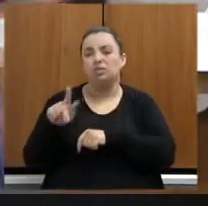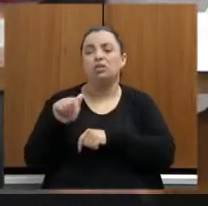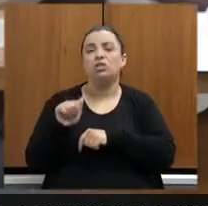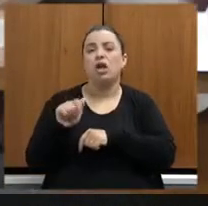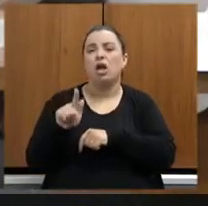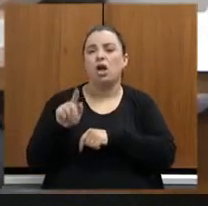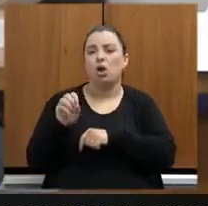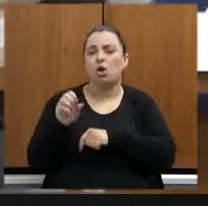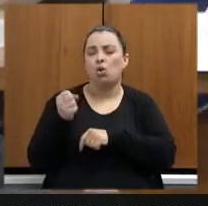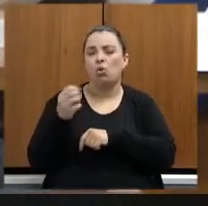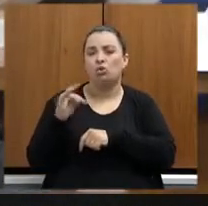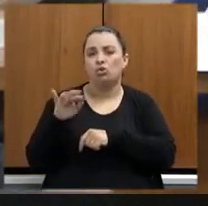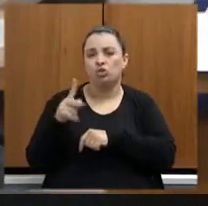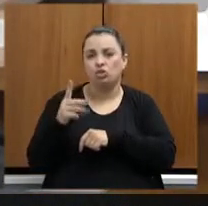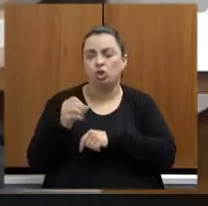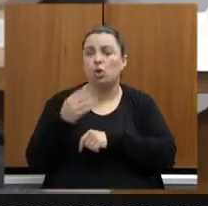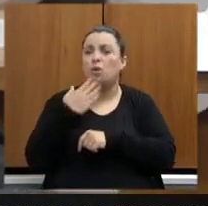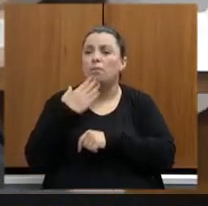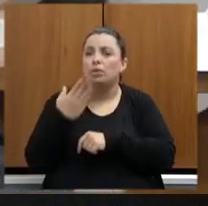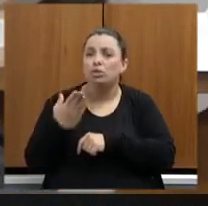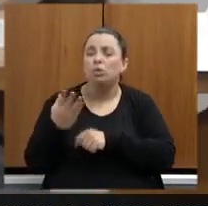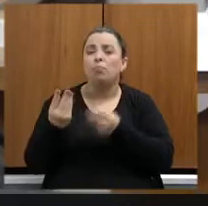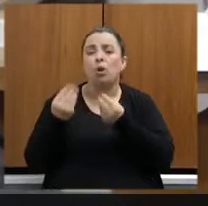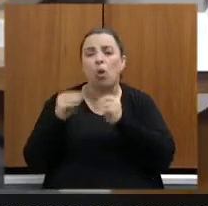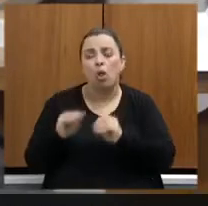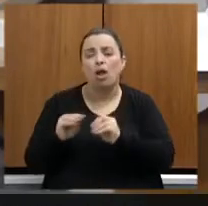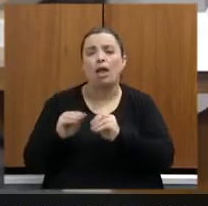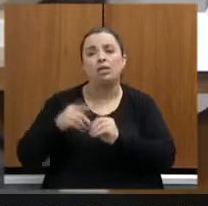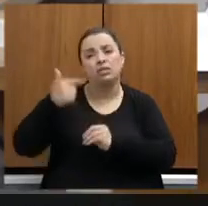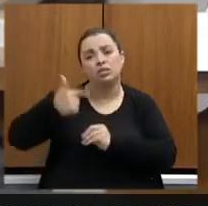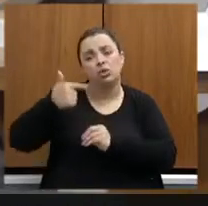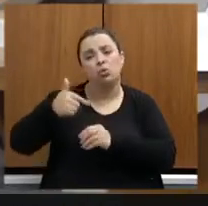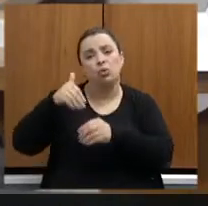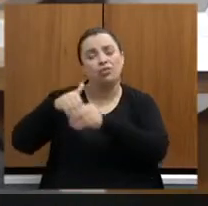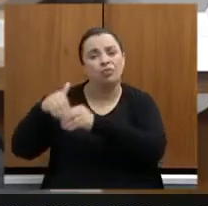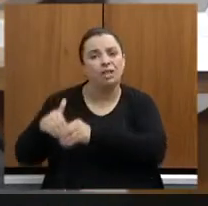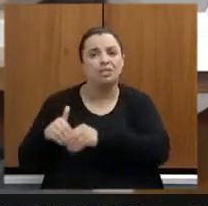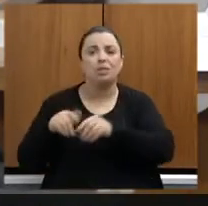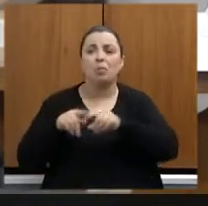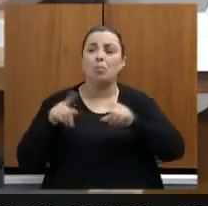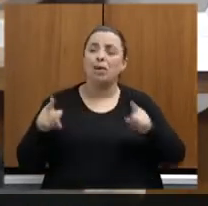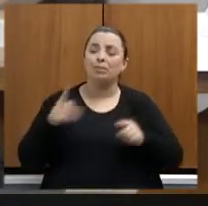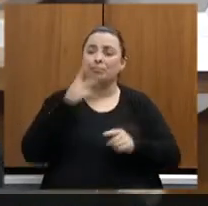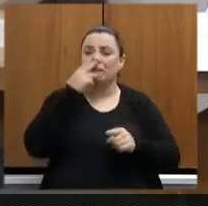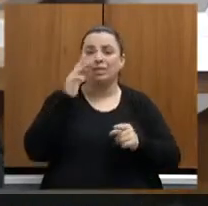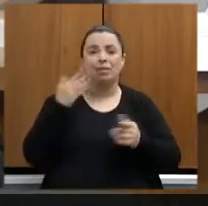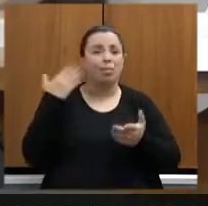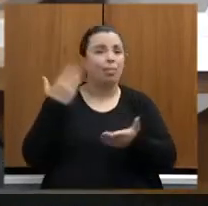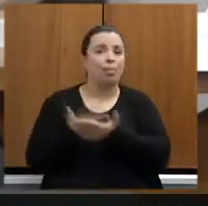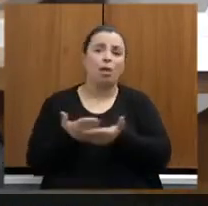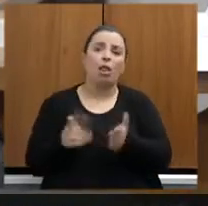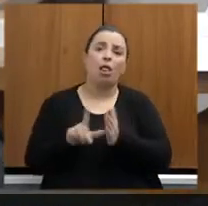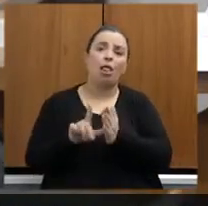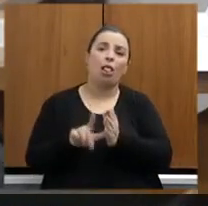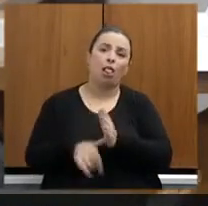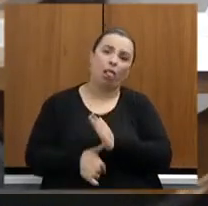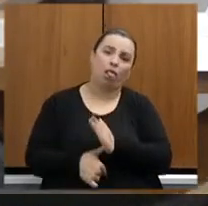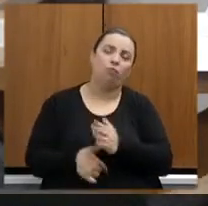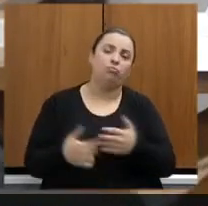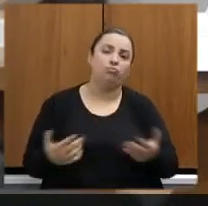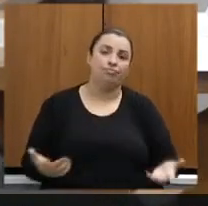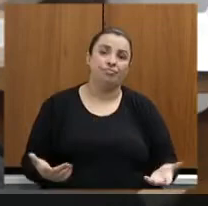mais que pedimos para poder colocar em Pauta isso aí ficou retardando é e é extremamente